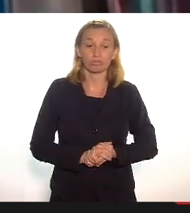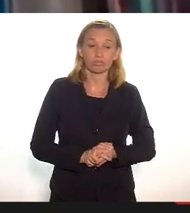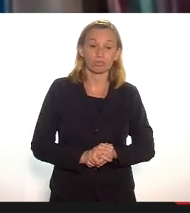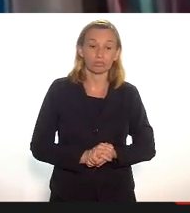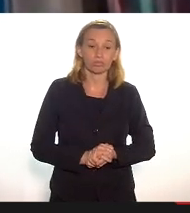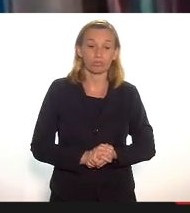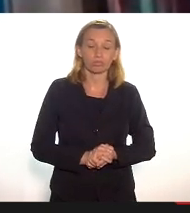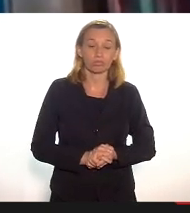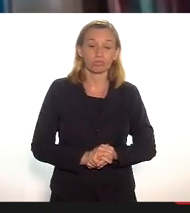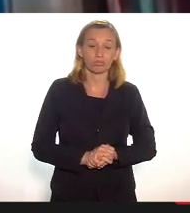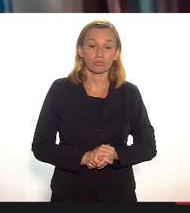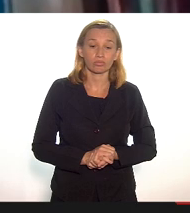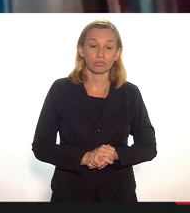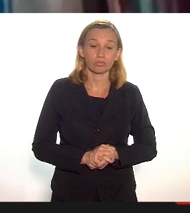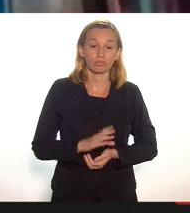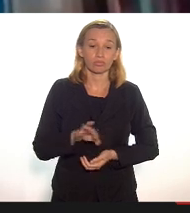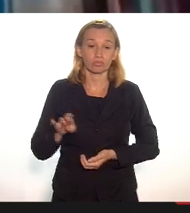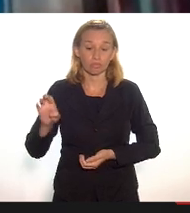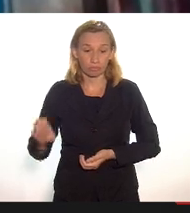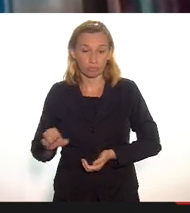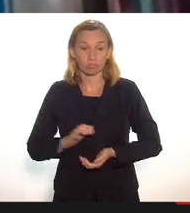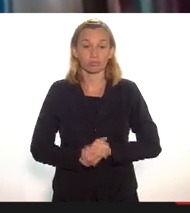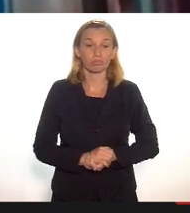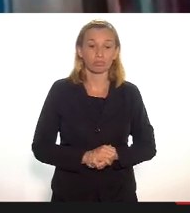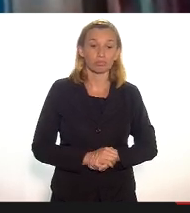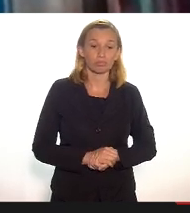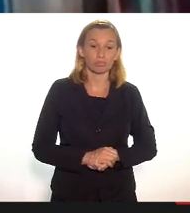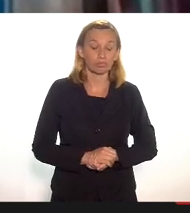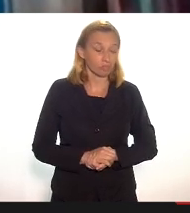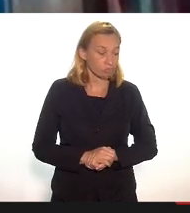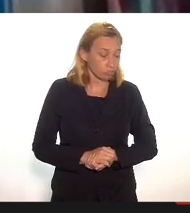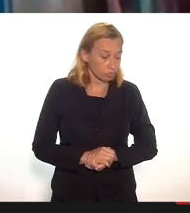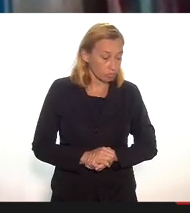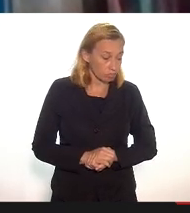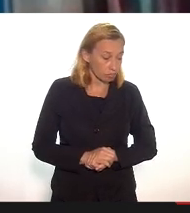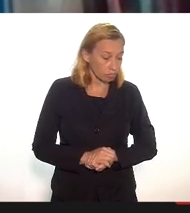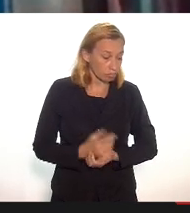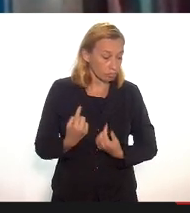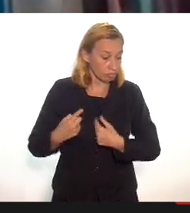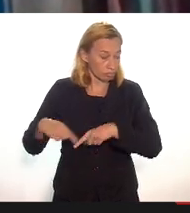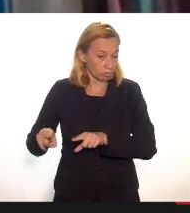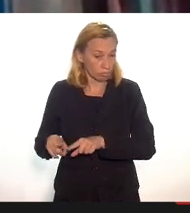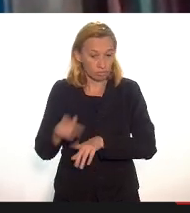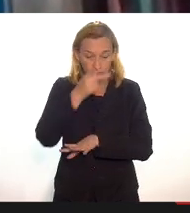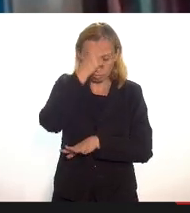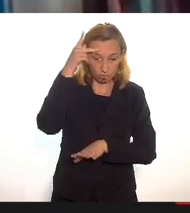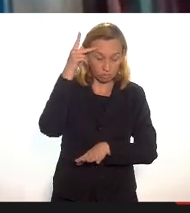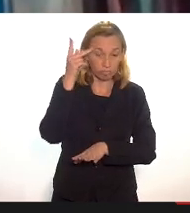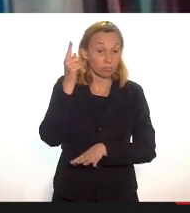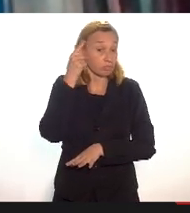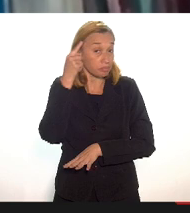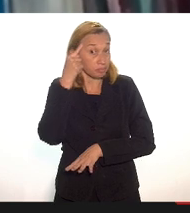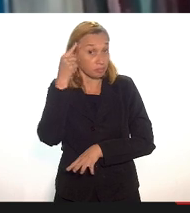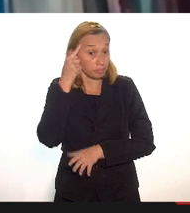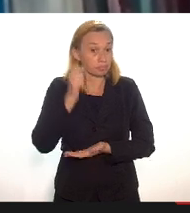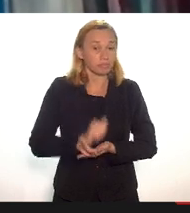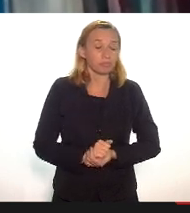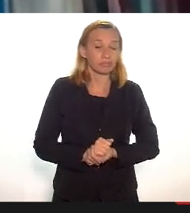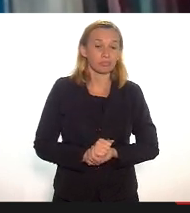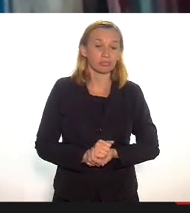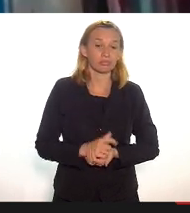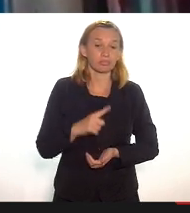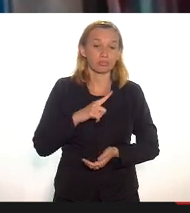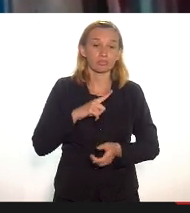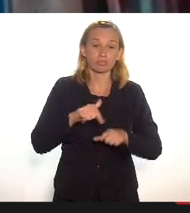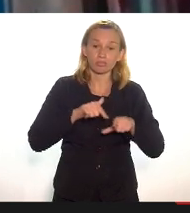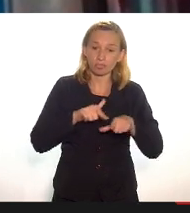em termos de trabalho. O CREMERJ, ele não tem, ao contrário de que as pessoas às vezes pensam, nós temos um